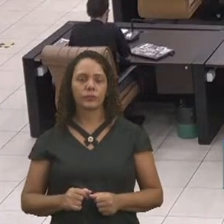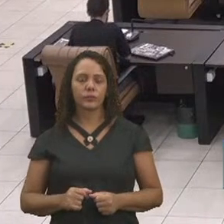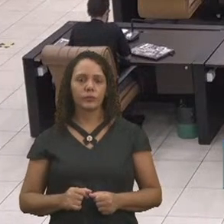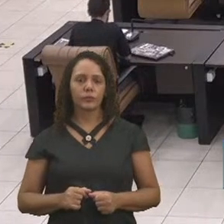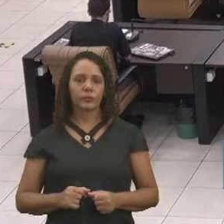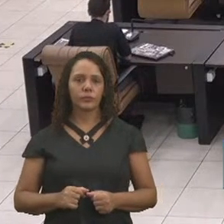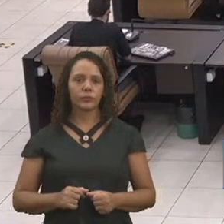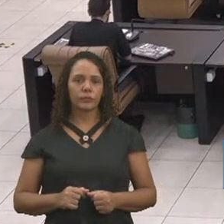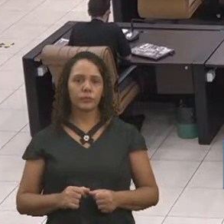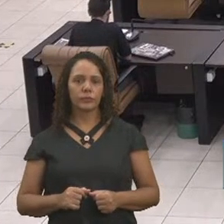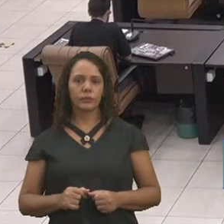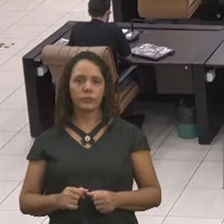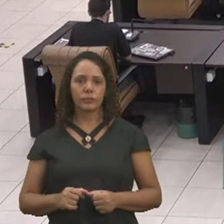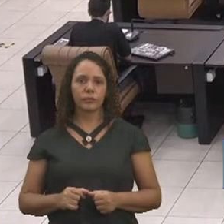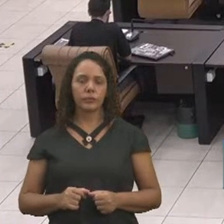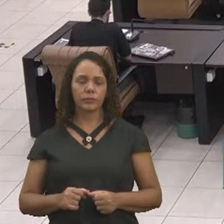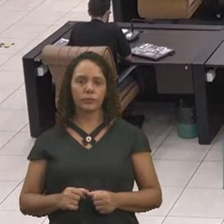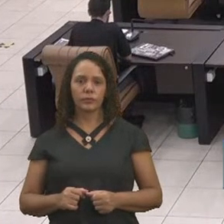Tem mais alguma?